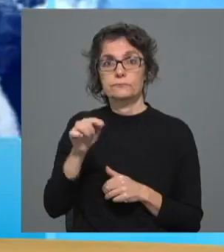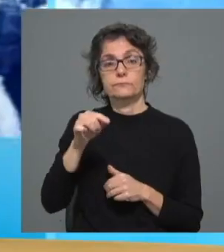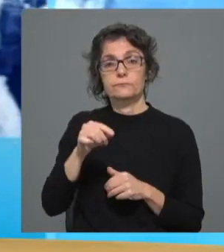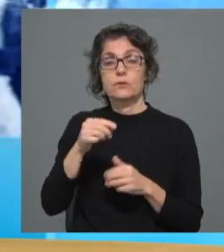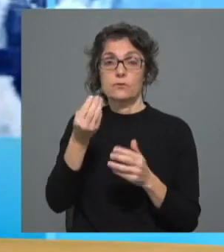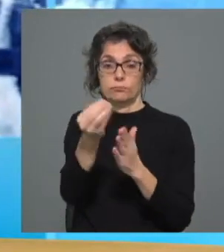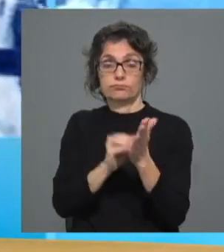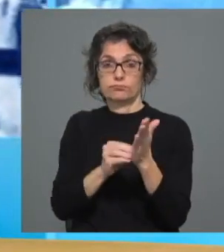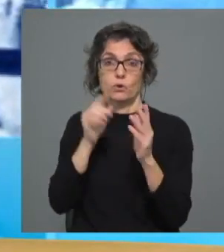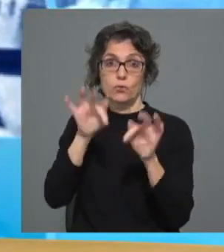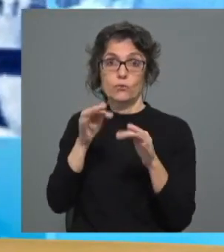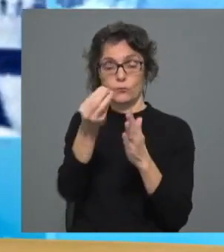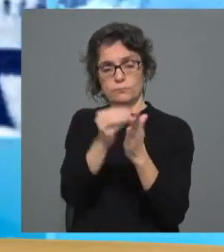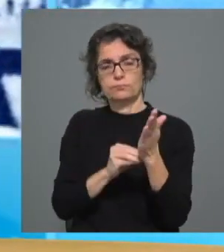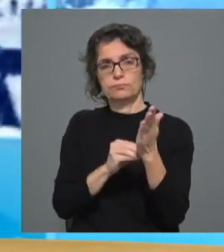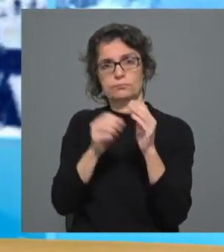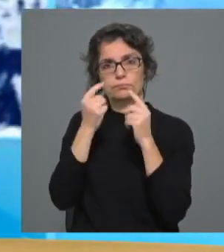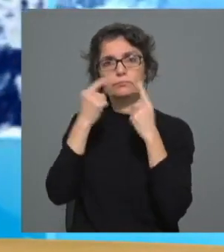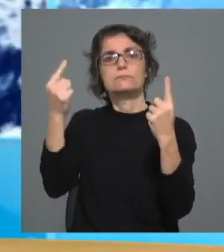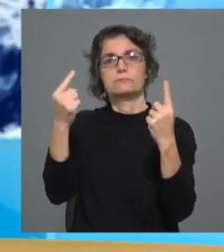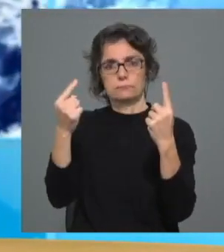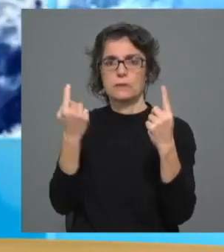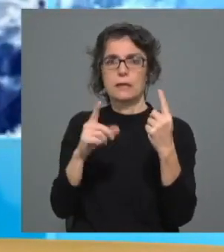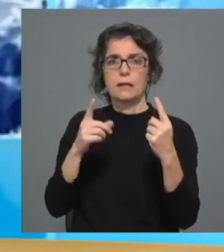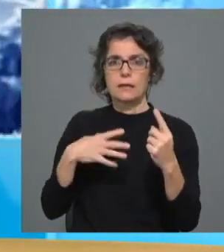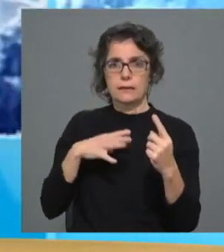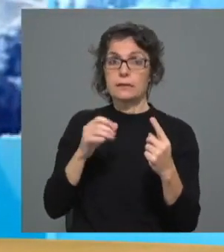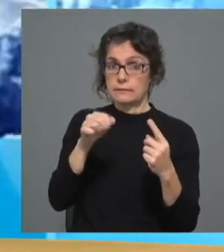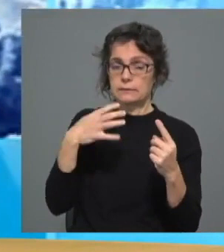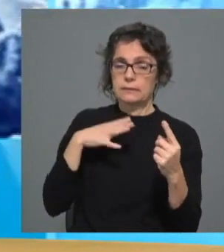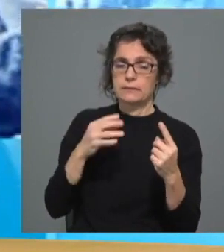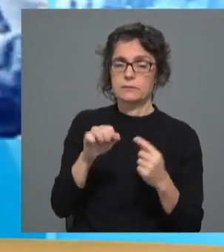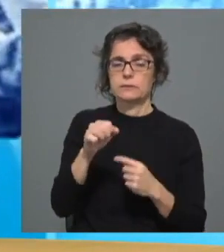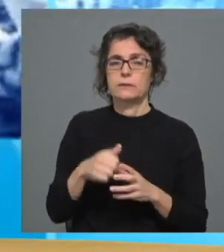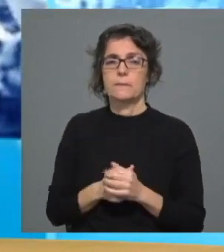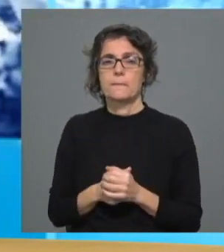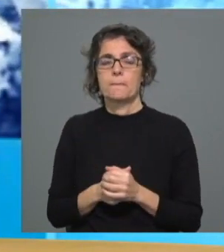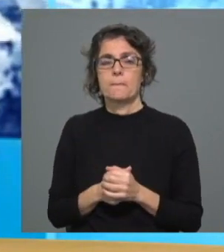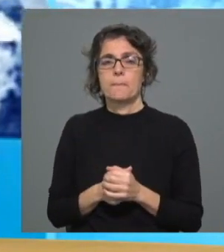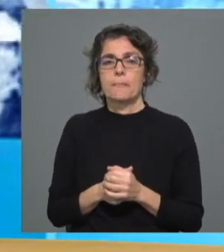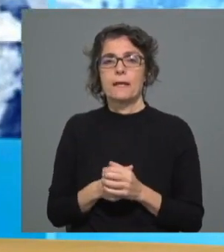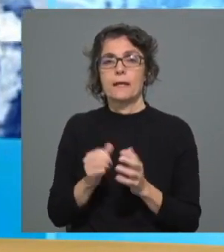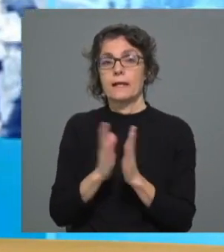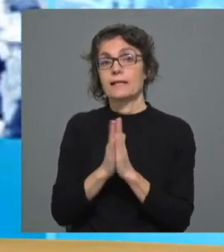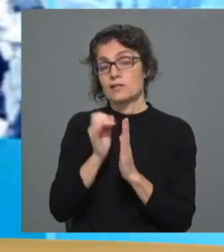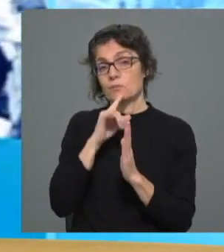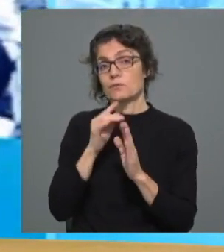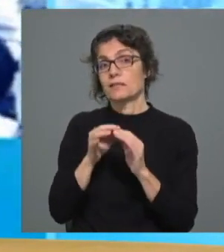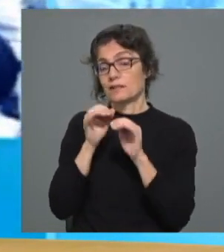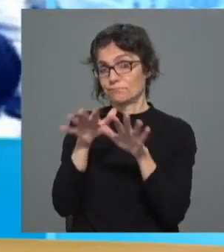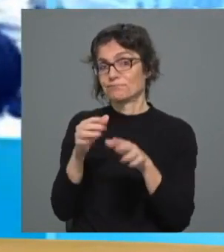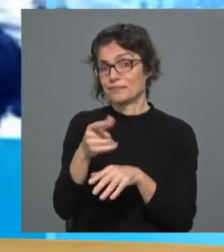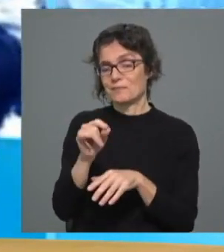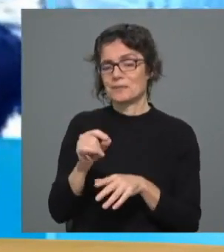Procuraremos depois divulgar este manifesto e a Eclésia é um dos meios que recorremos e